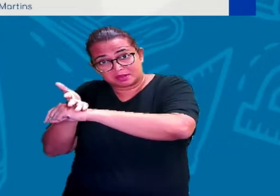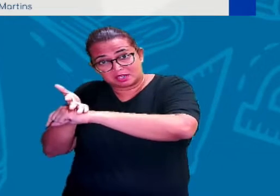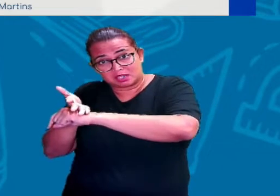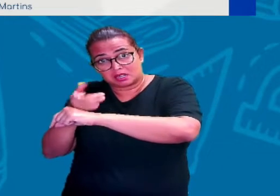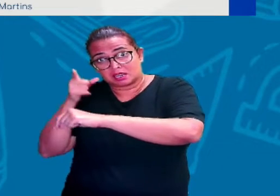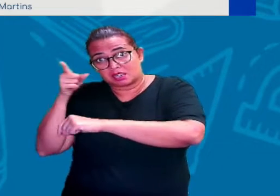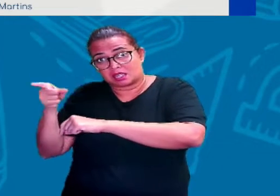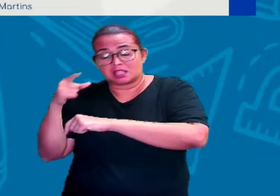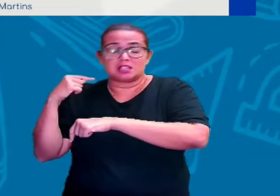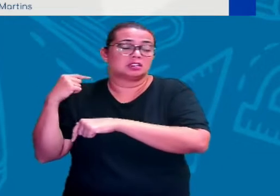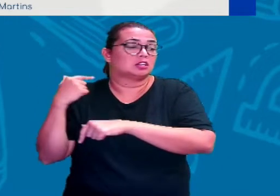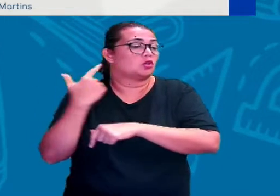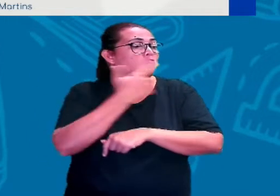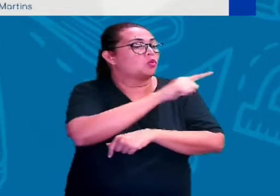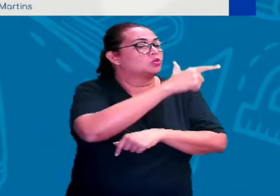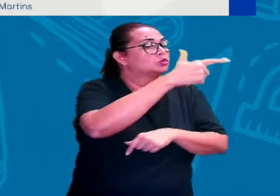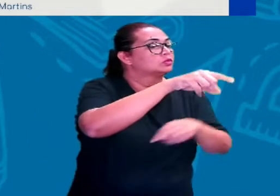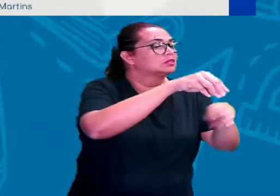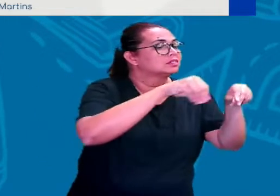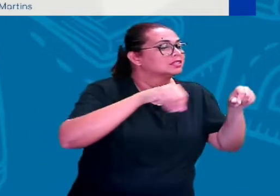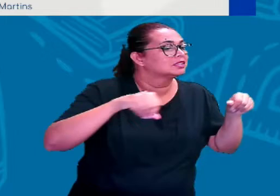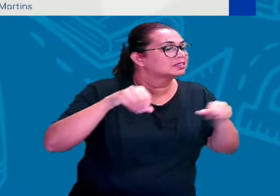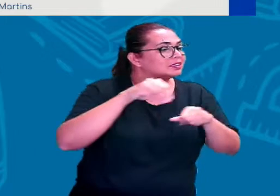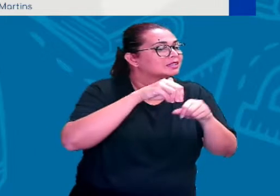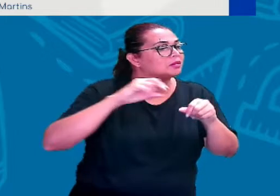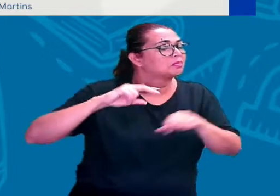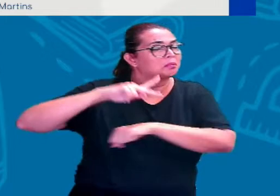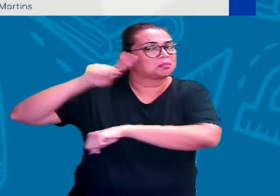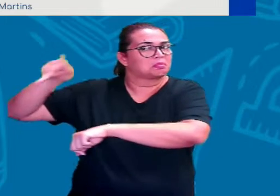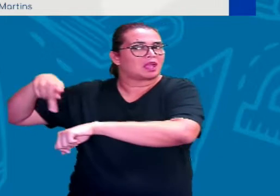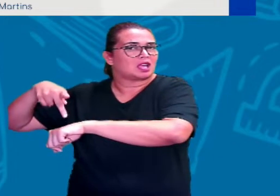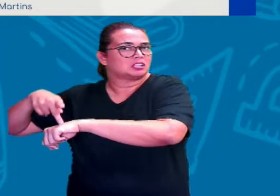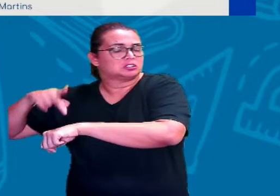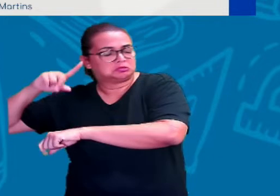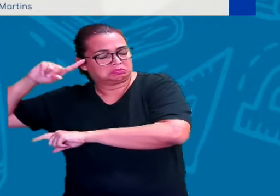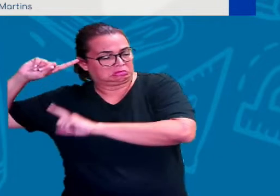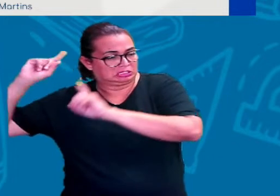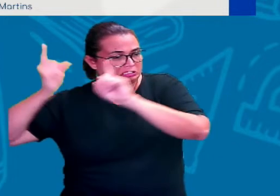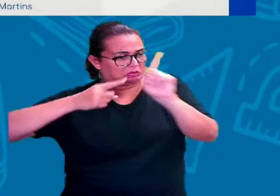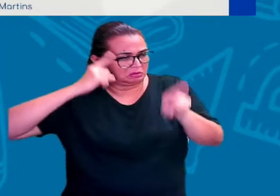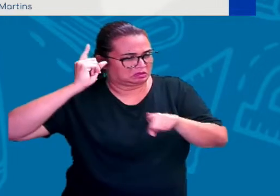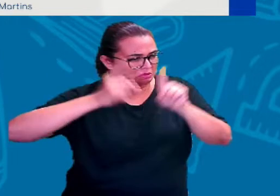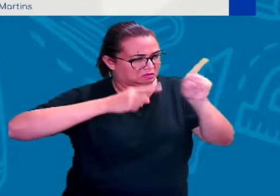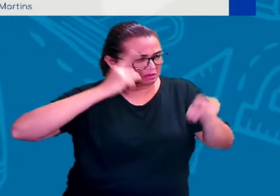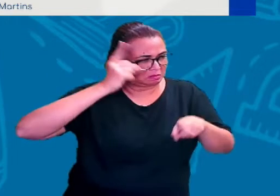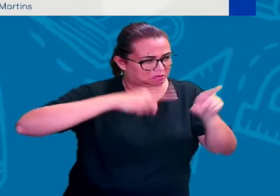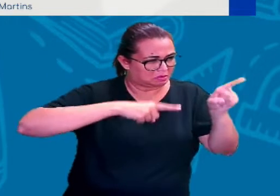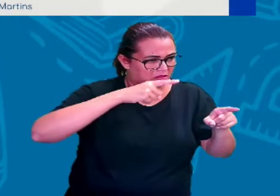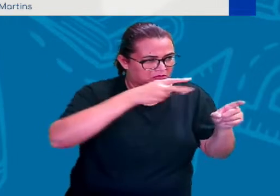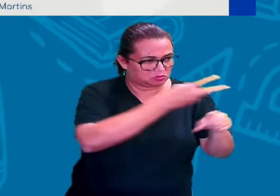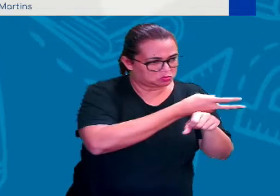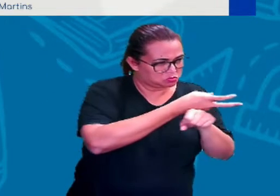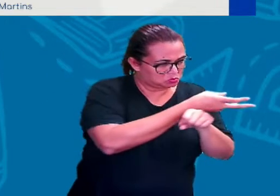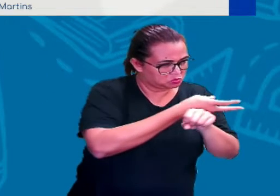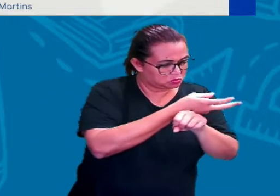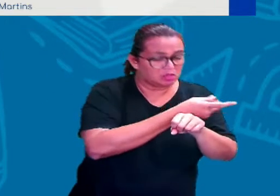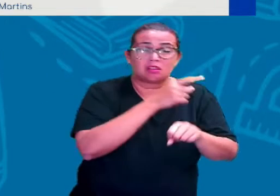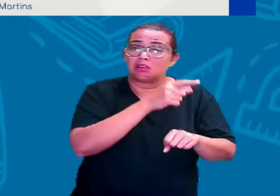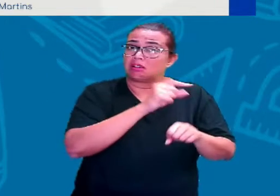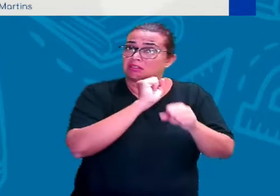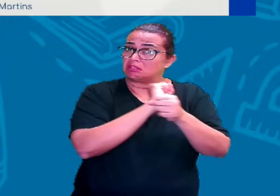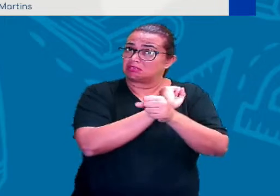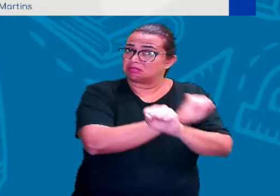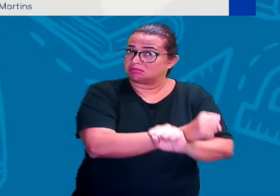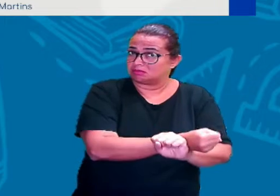em benefício da sua economia, da economia do seu país de origem, né, do homem branco. Então,